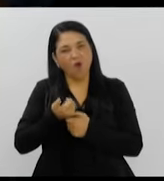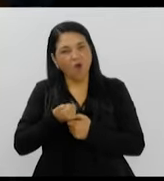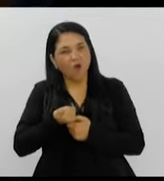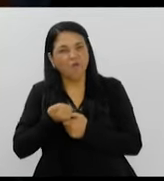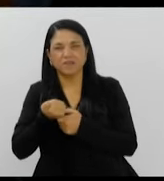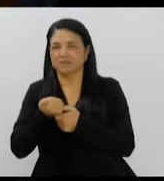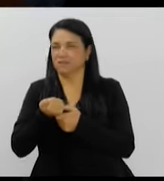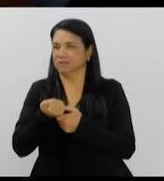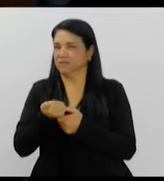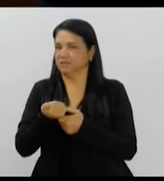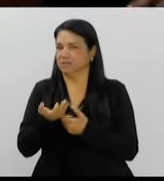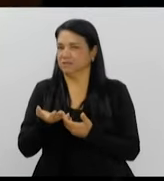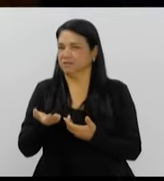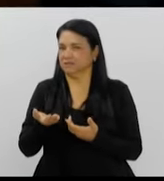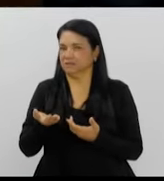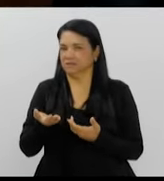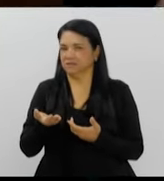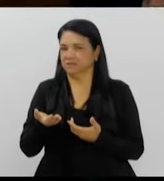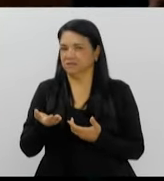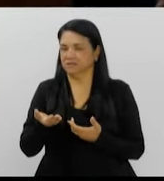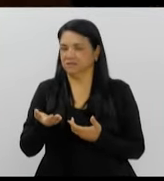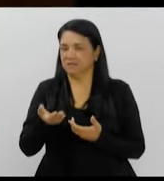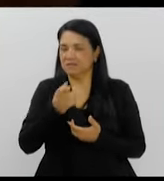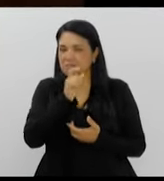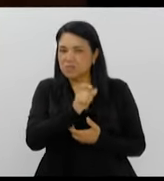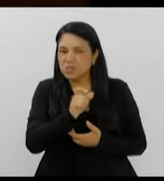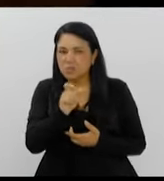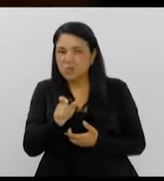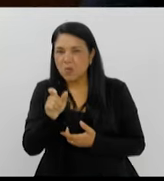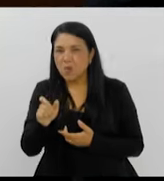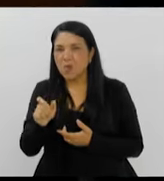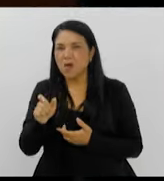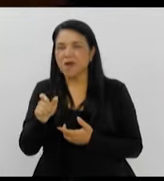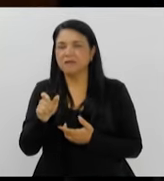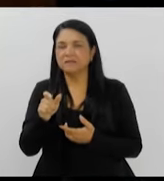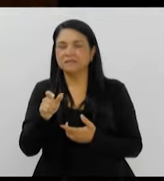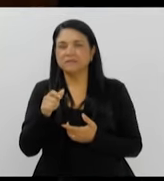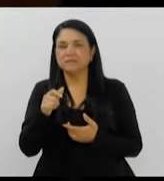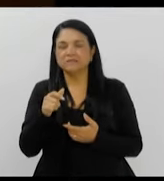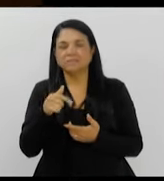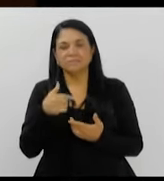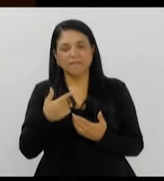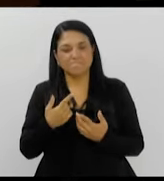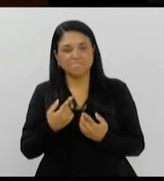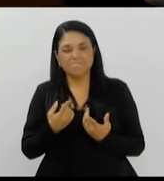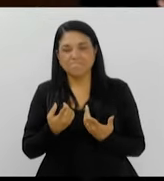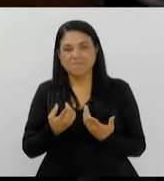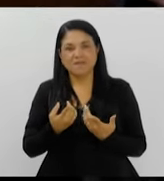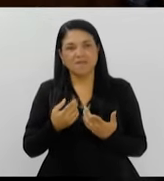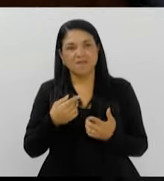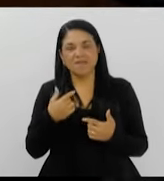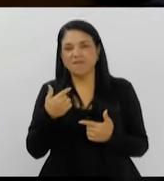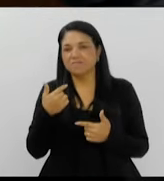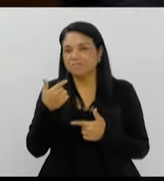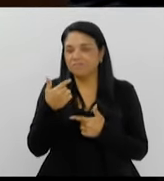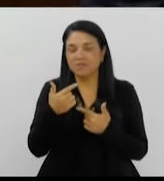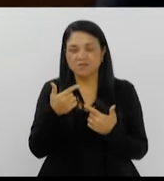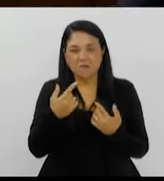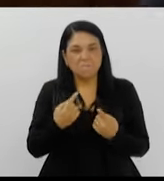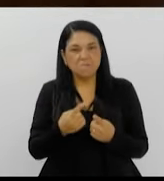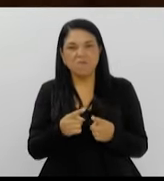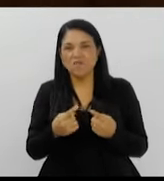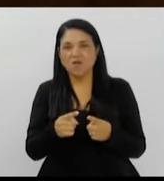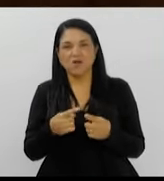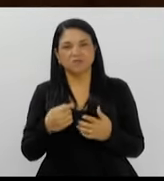covardia uma tremenda covardia trabalhar com angústia das pessoas Então sempre disse Como